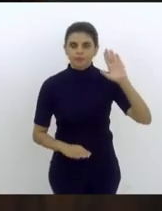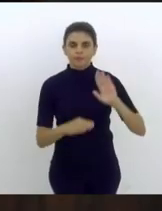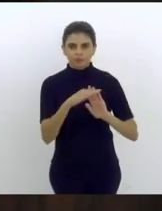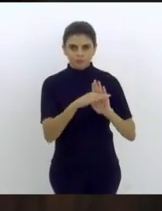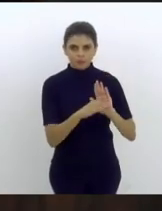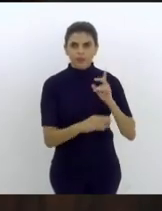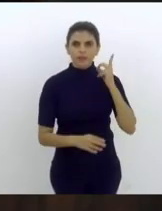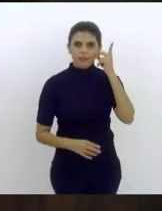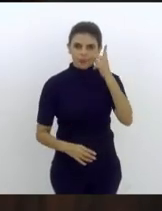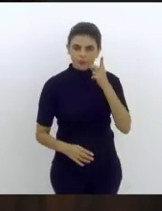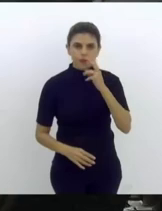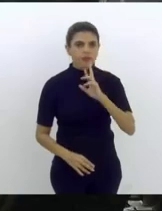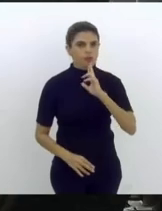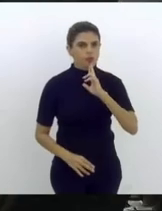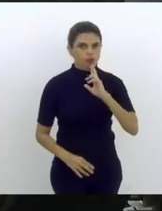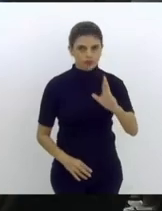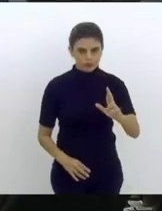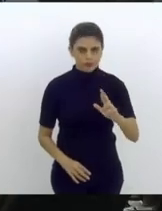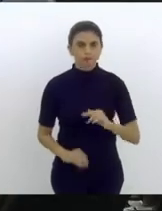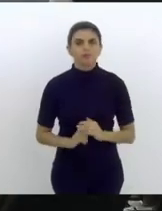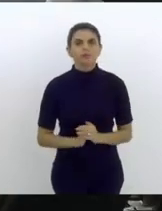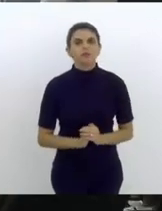Rodrigo Rodrigo